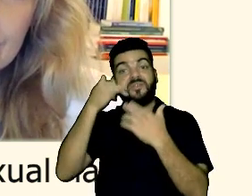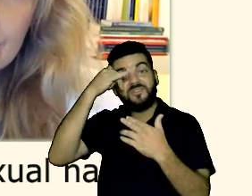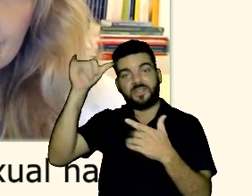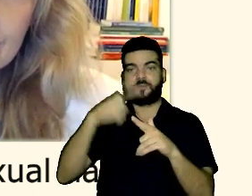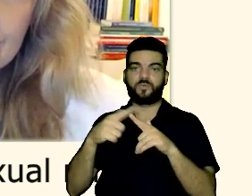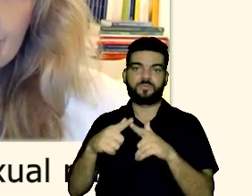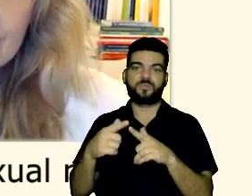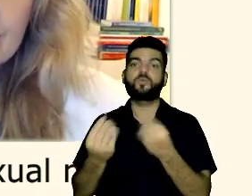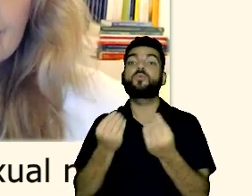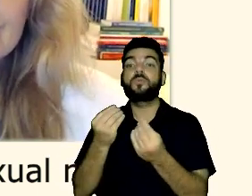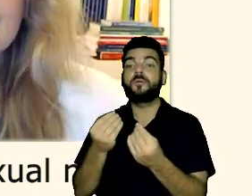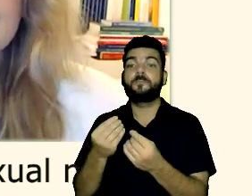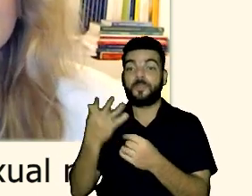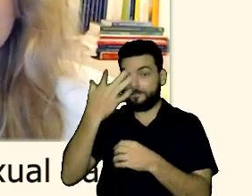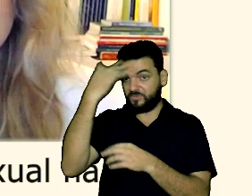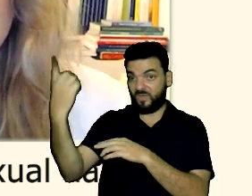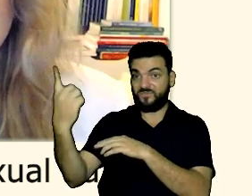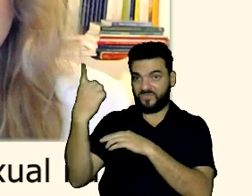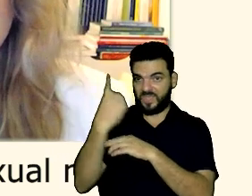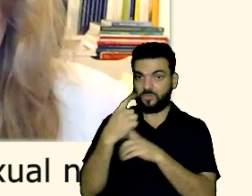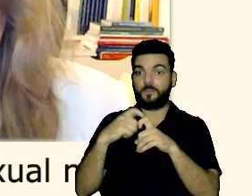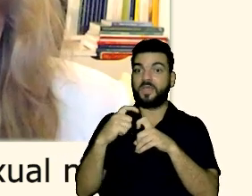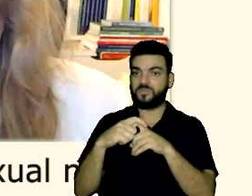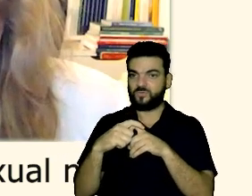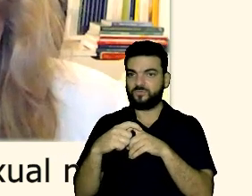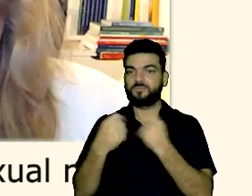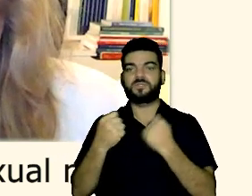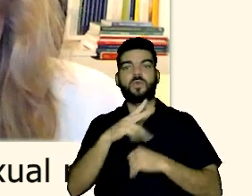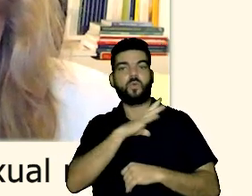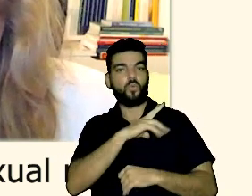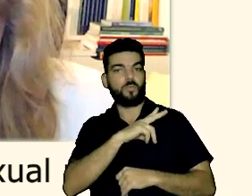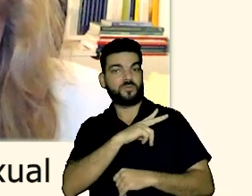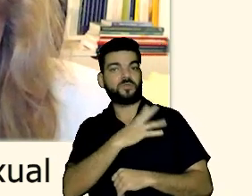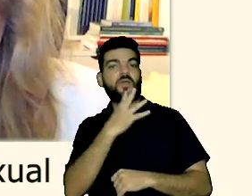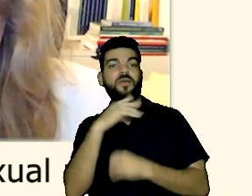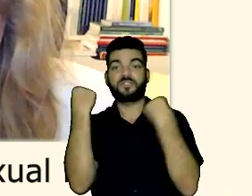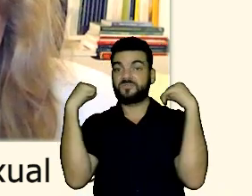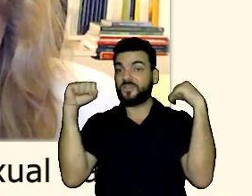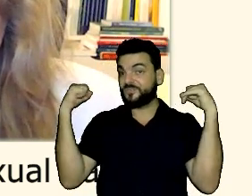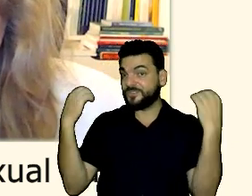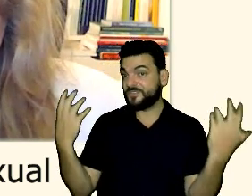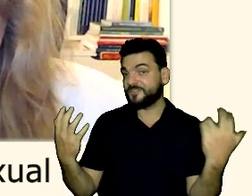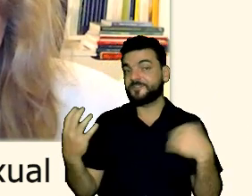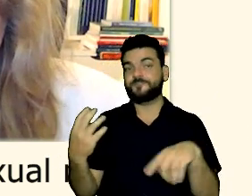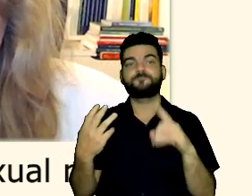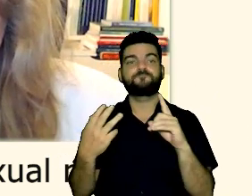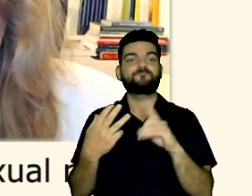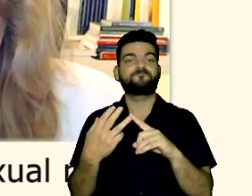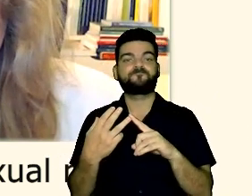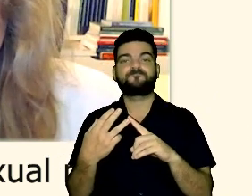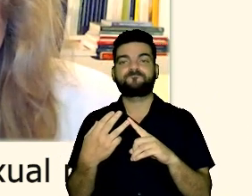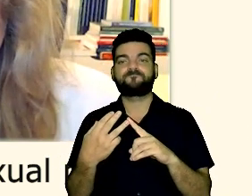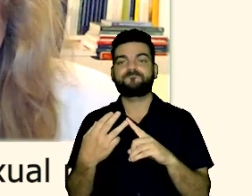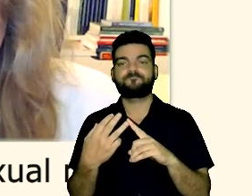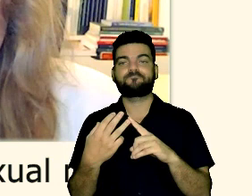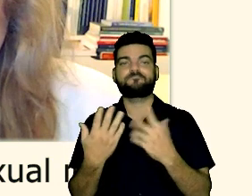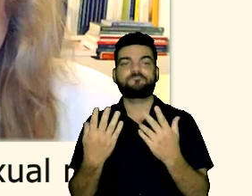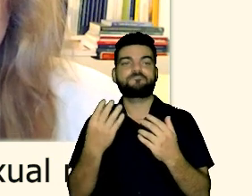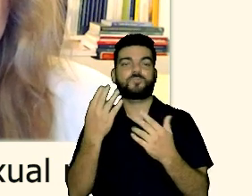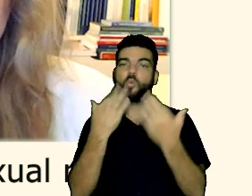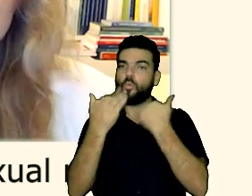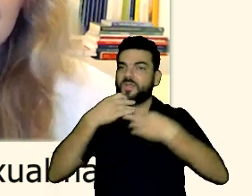ao que a gente faz de prevenção. O que é? A pessoa tem que gostar de si, fazer exercícios